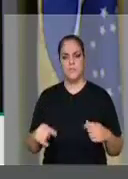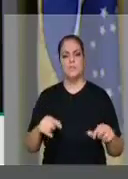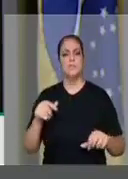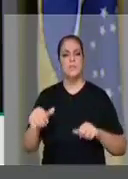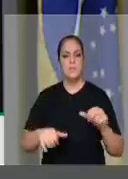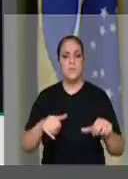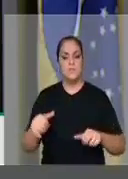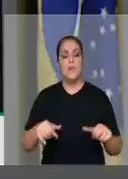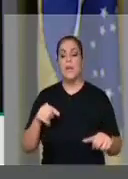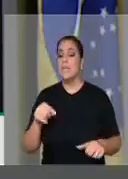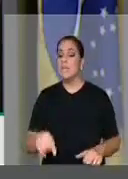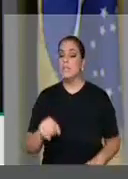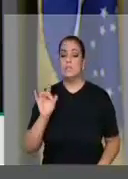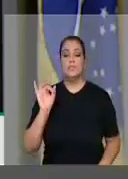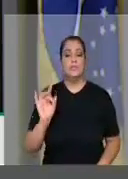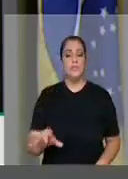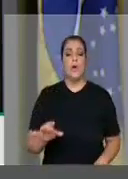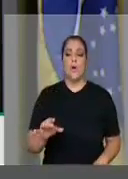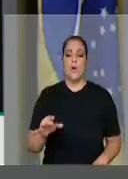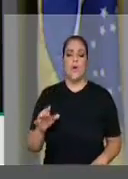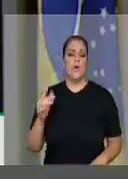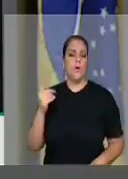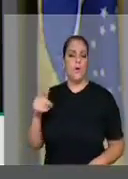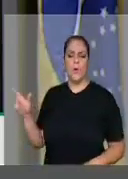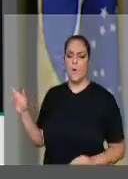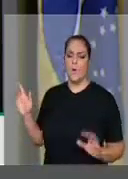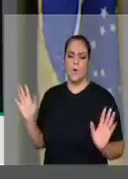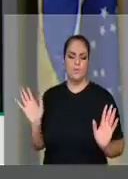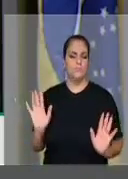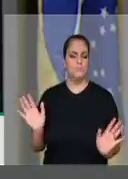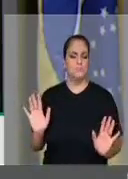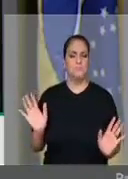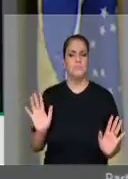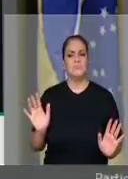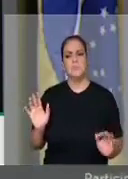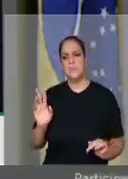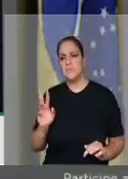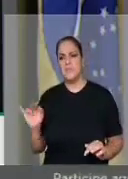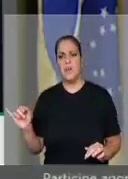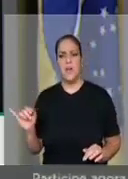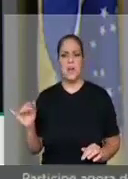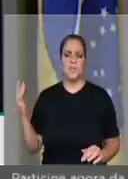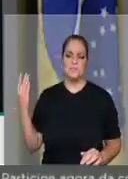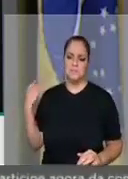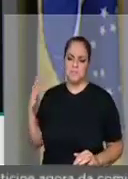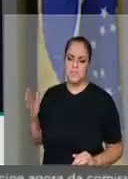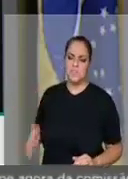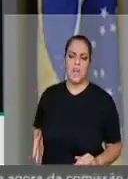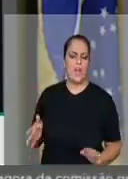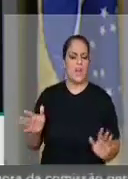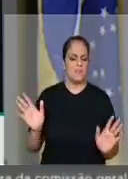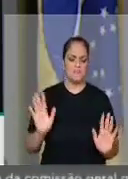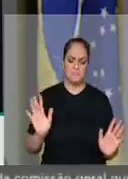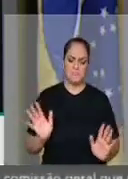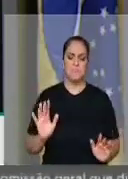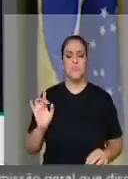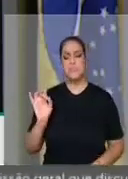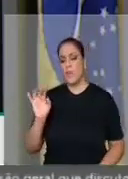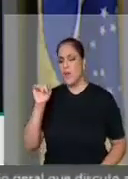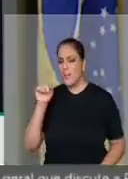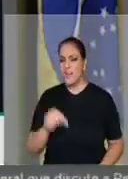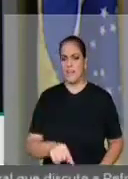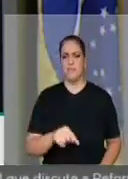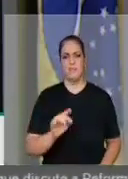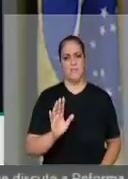ela, sem as outras que já foram feitas e que vão ser feitas, que discute tamanho de Estado, gasto público e